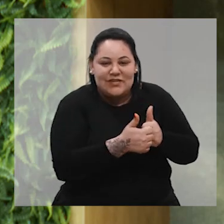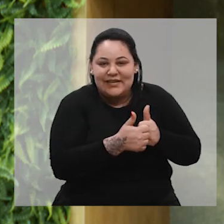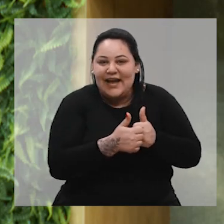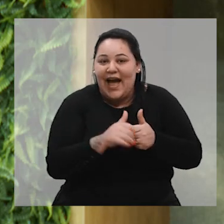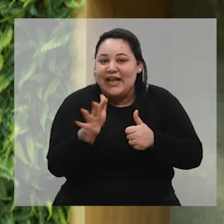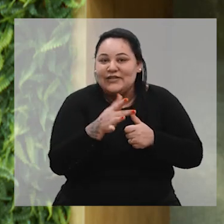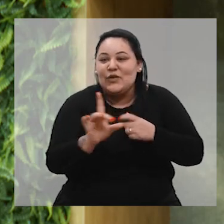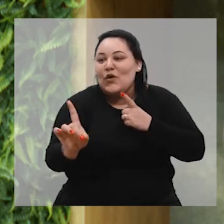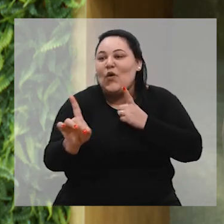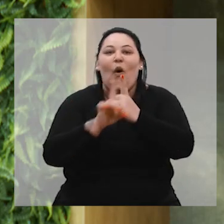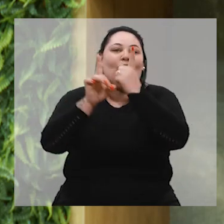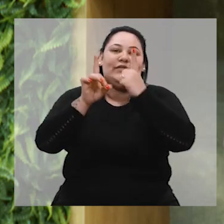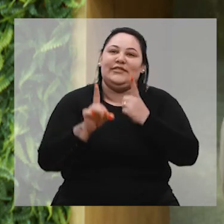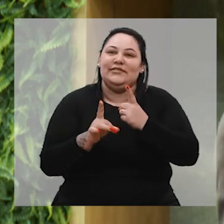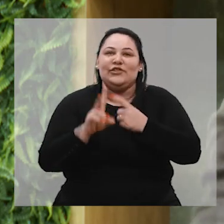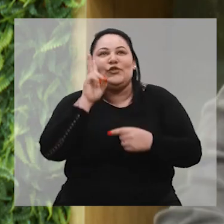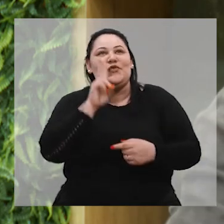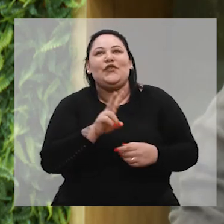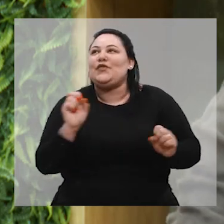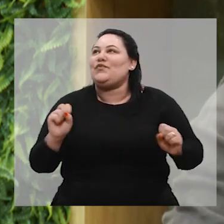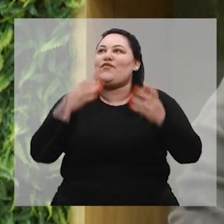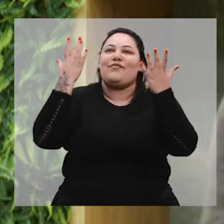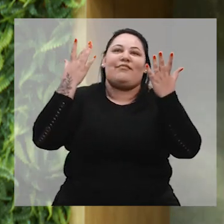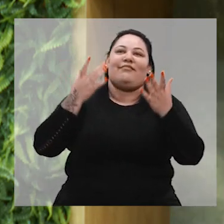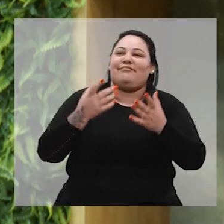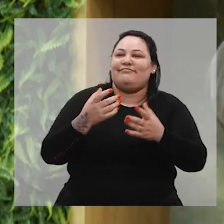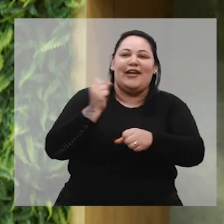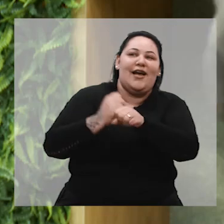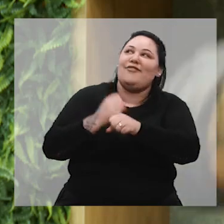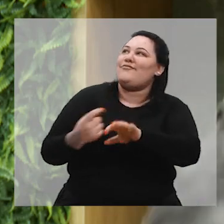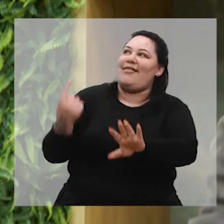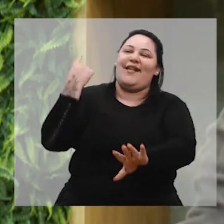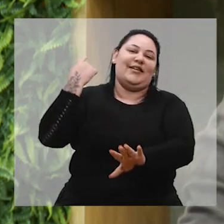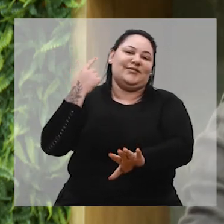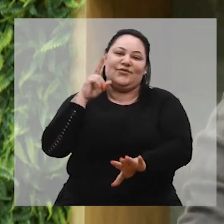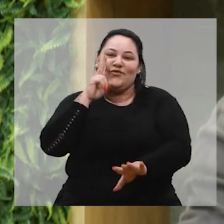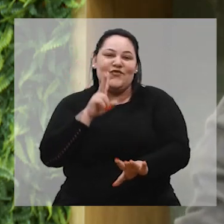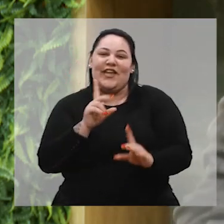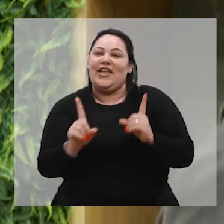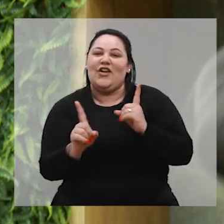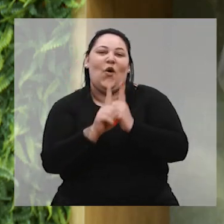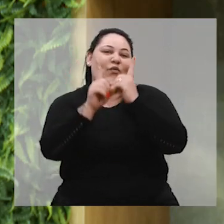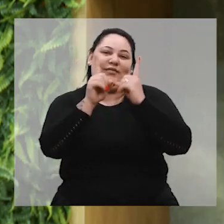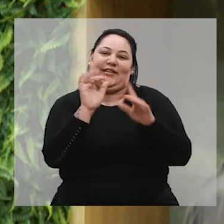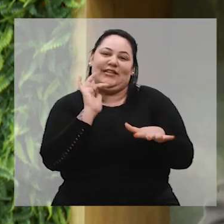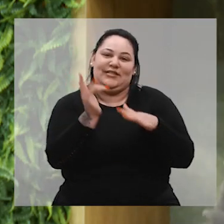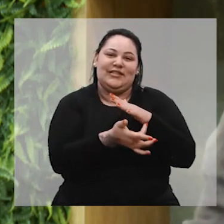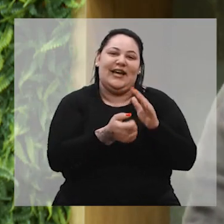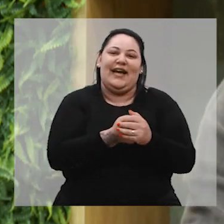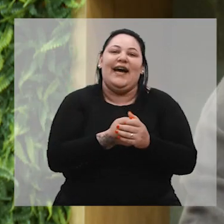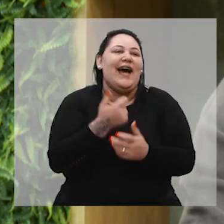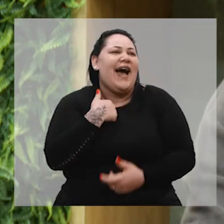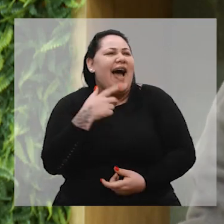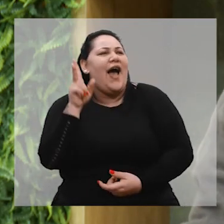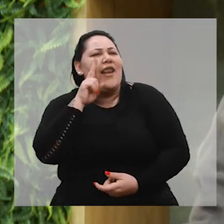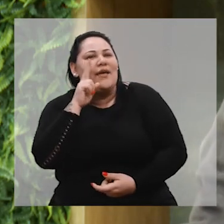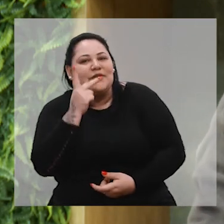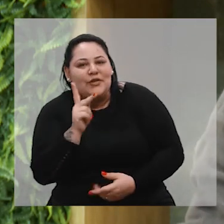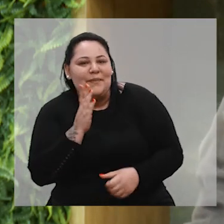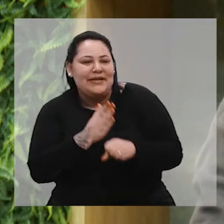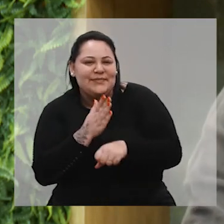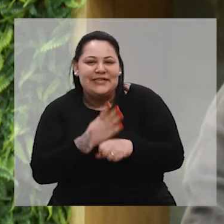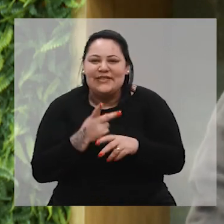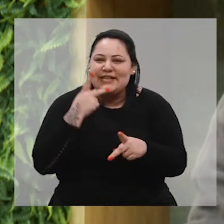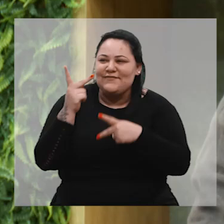pessoas, né? O que é muito legal, né? Então tu reencontra alguém que tu viu num festival de dança em 1900 e sei lá quando, né?